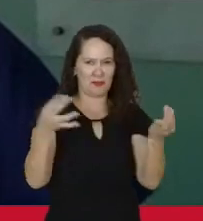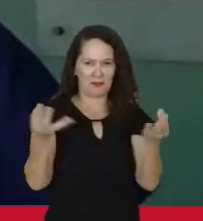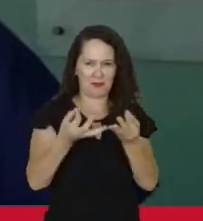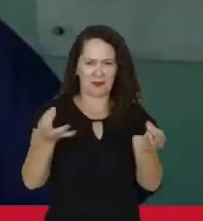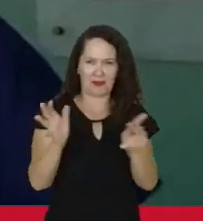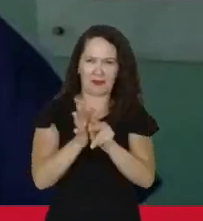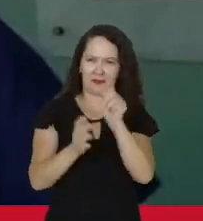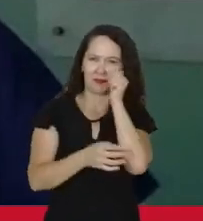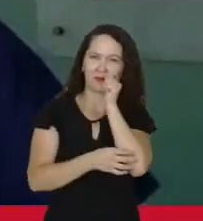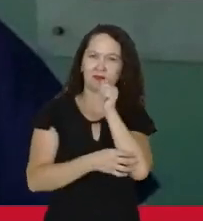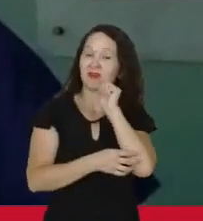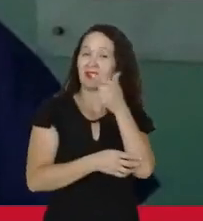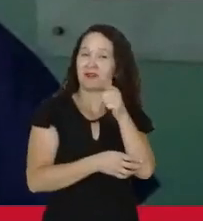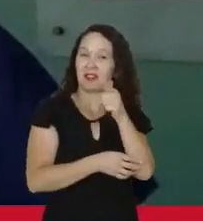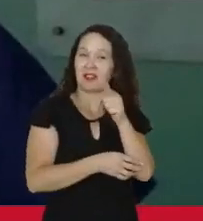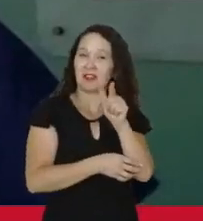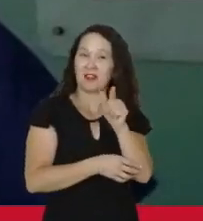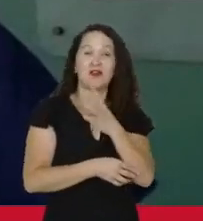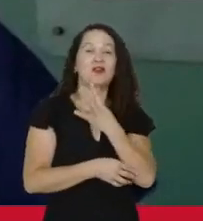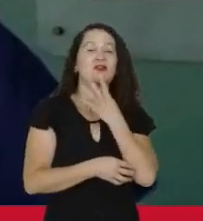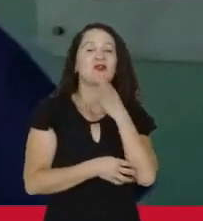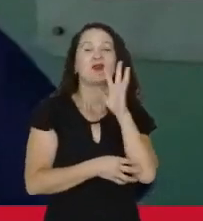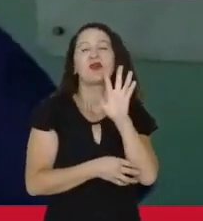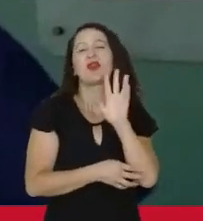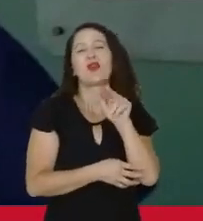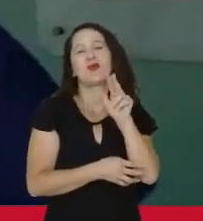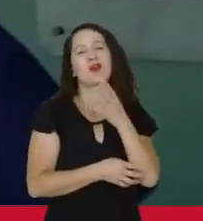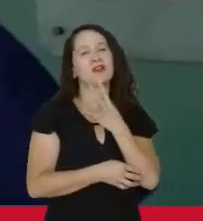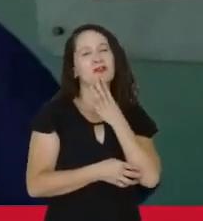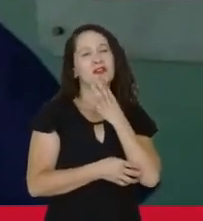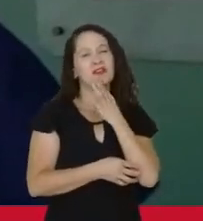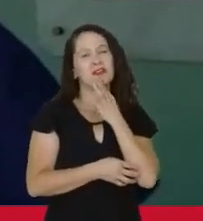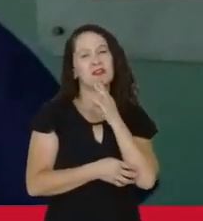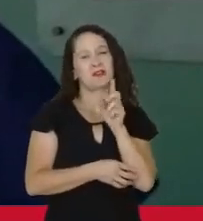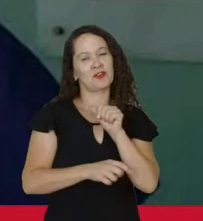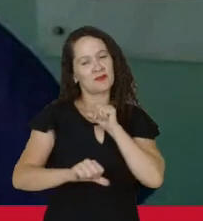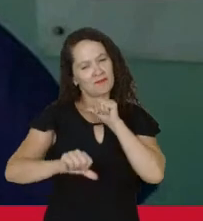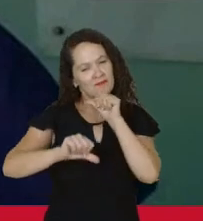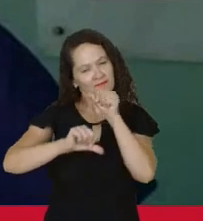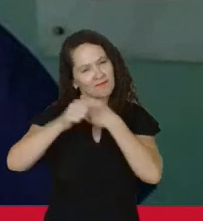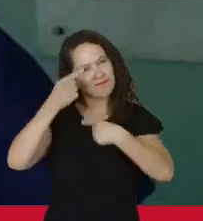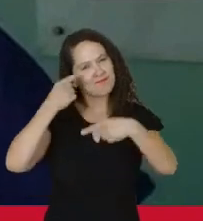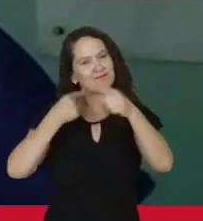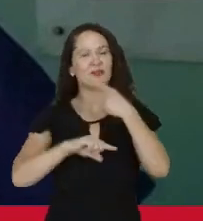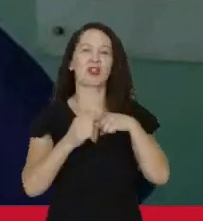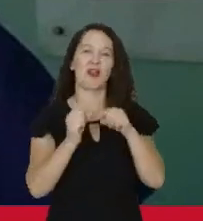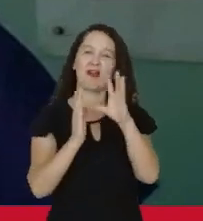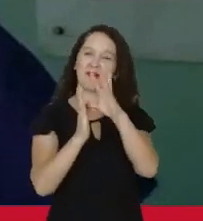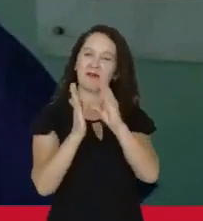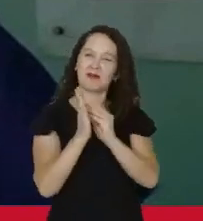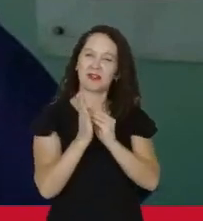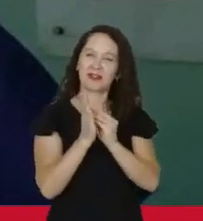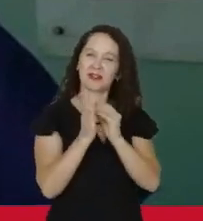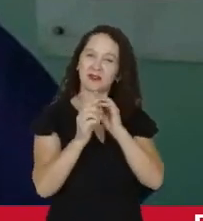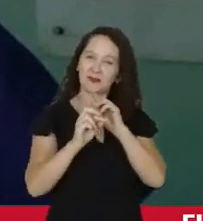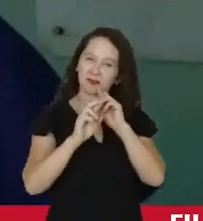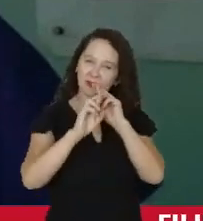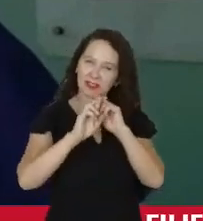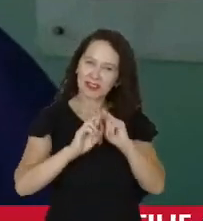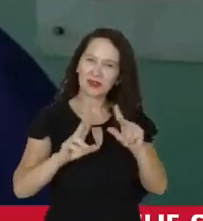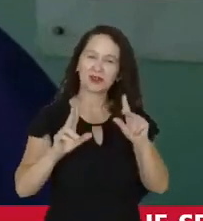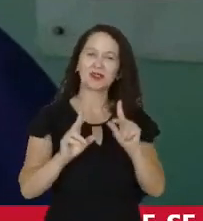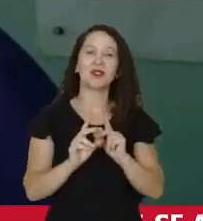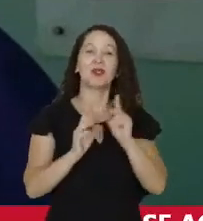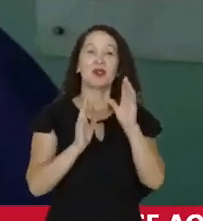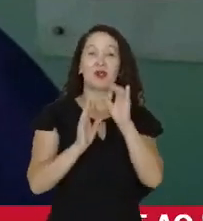das mulheres, e nós não vamos conhecer enquanto a gente não desmantelar esse modelo como um todo. E mesmo os direitos que a gente conquista,